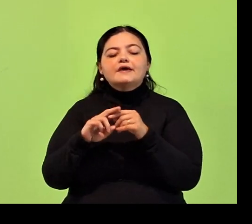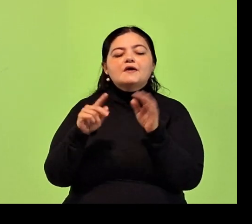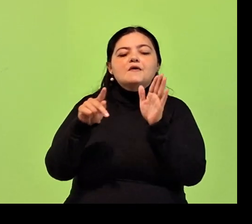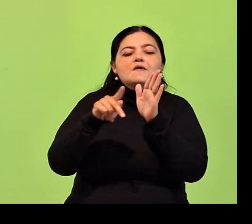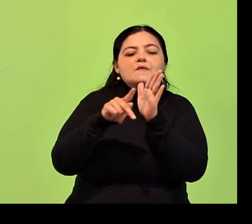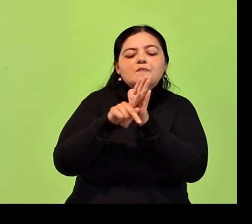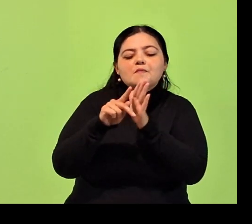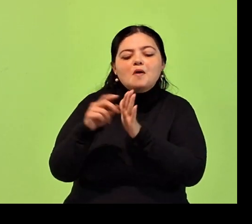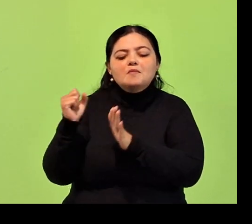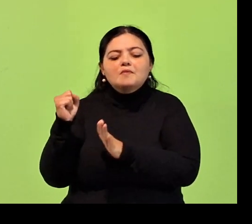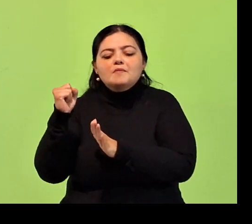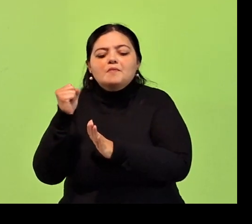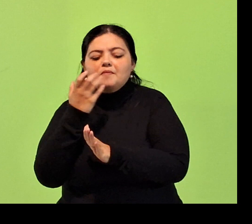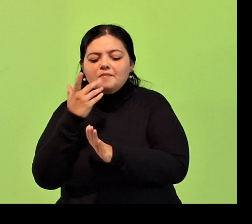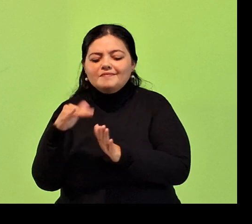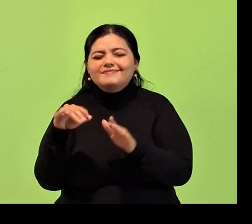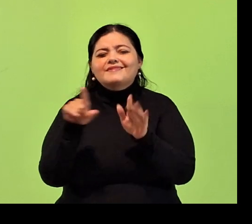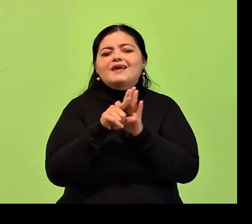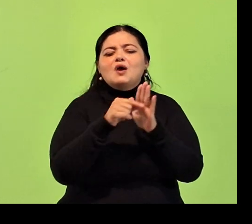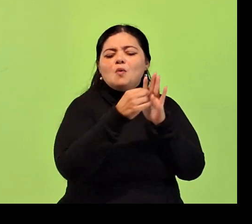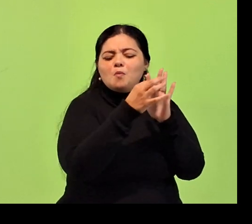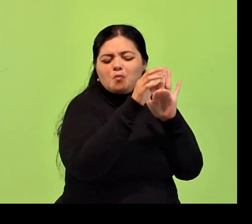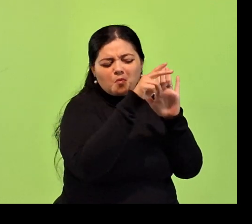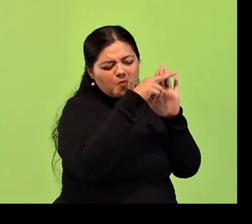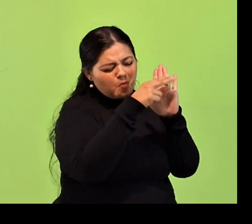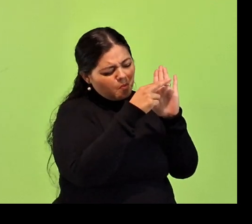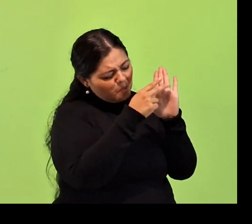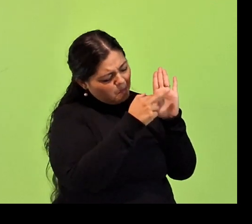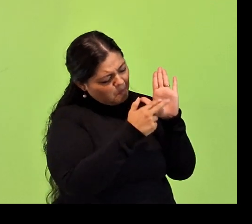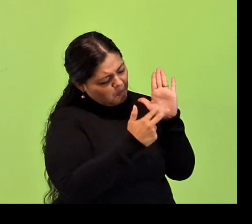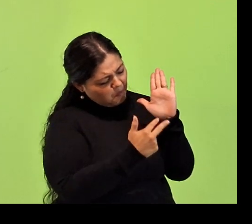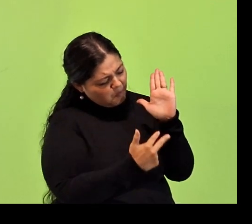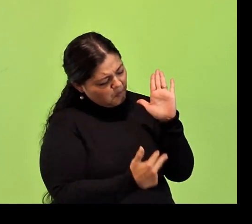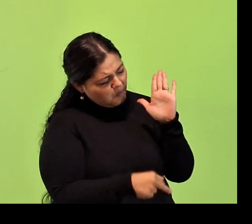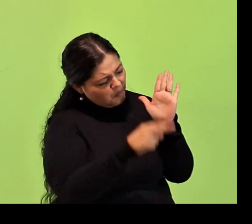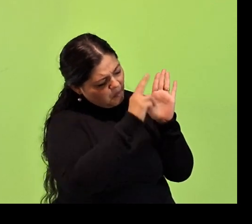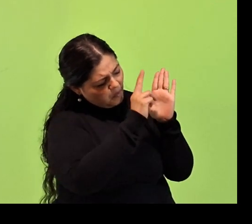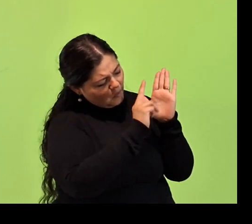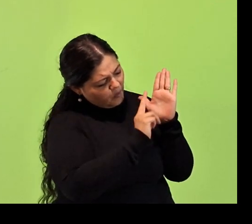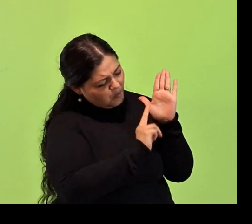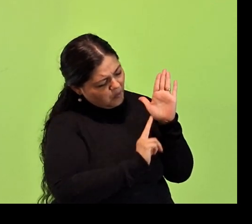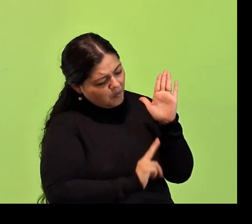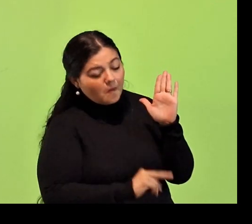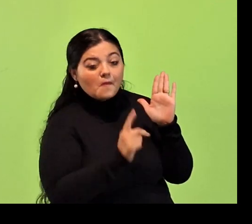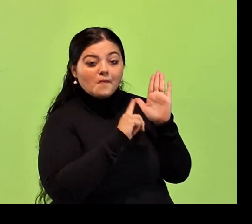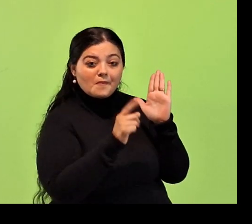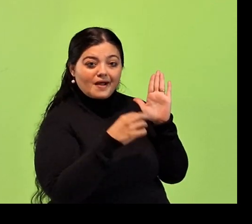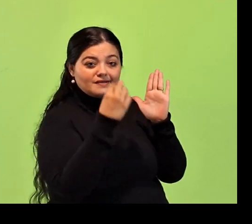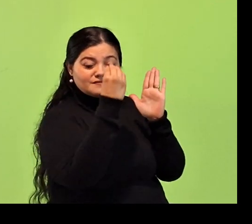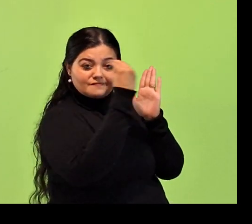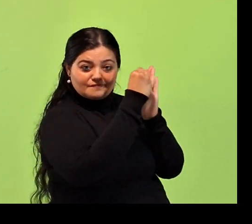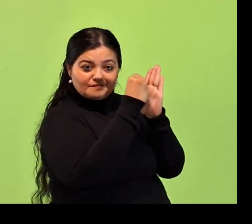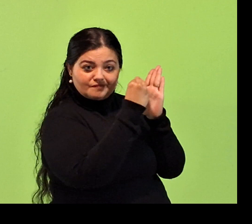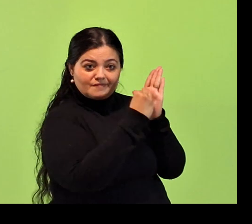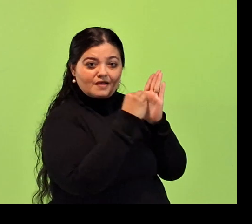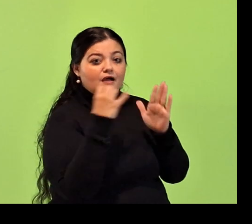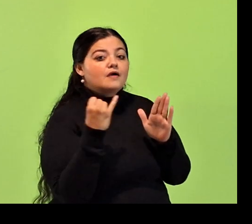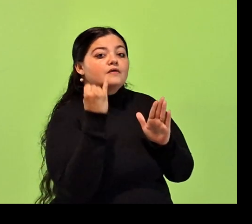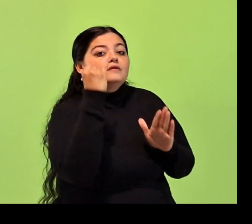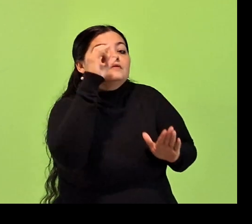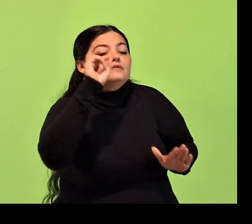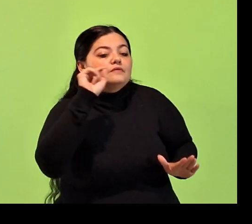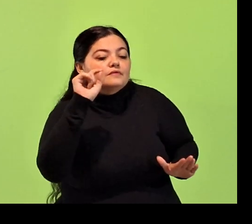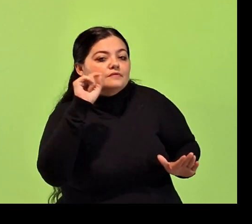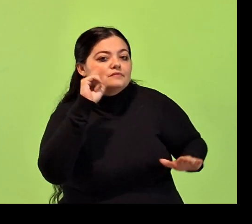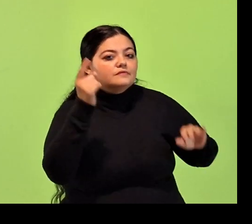uma longa matéria que se segue, mas eu vou só destacar os pontos importantes. Eles